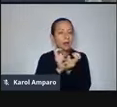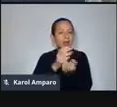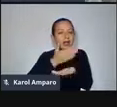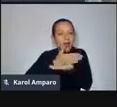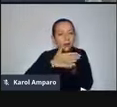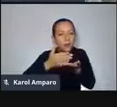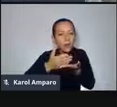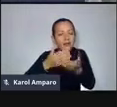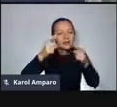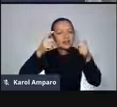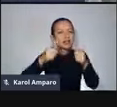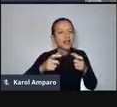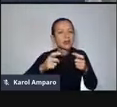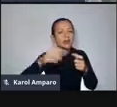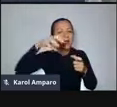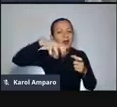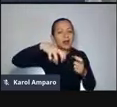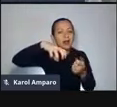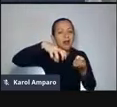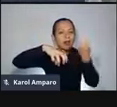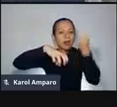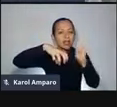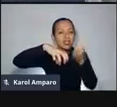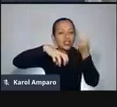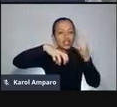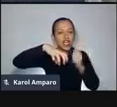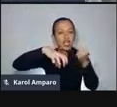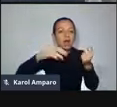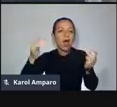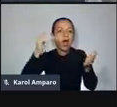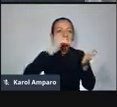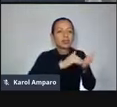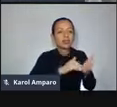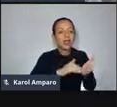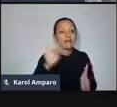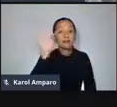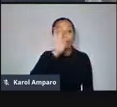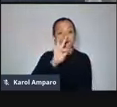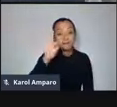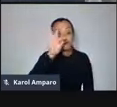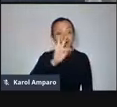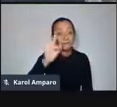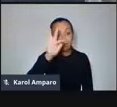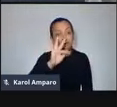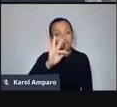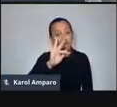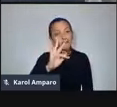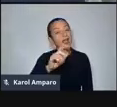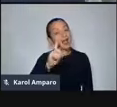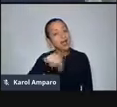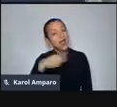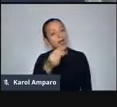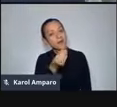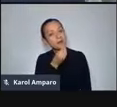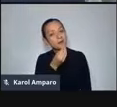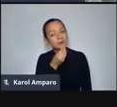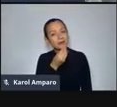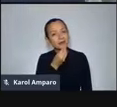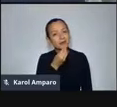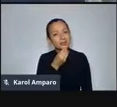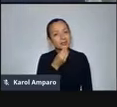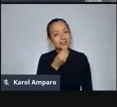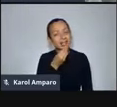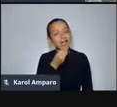de levar. É a oportunidade de levar a capoeira e os doutores da Universidade da